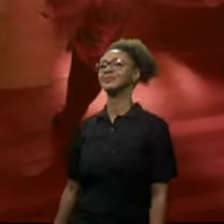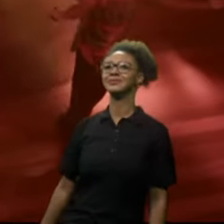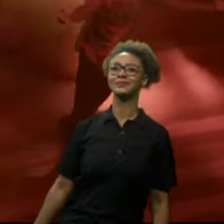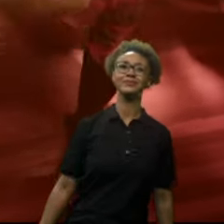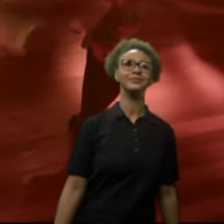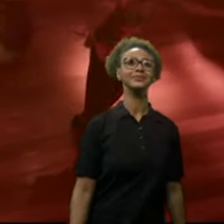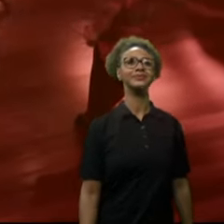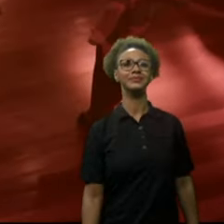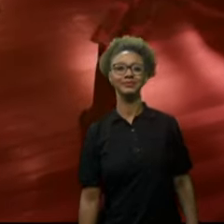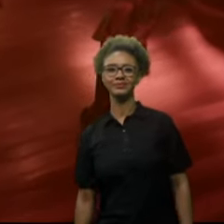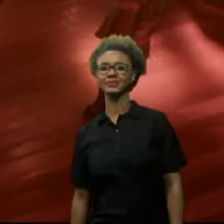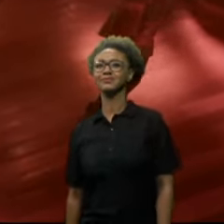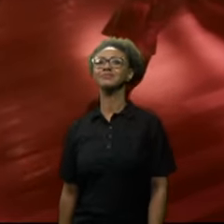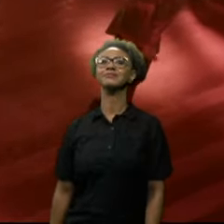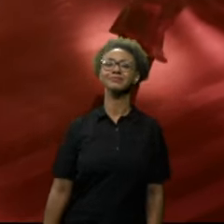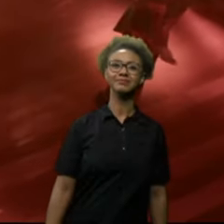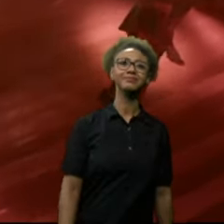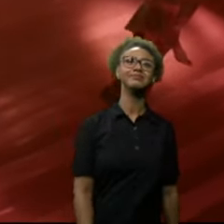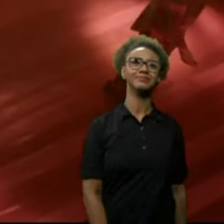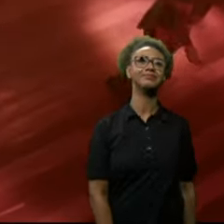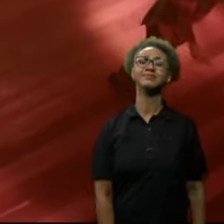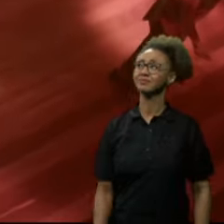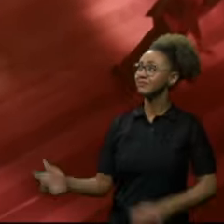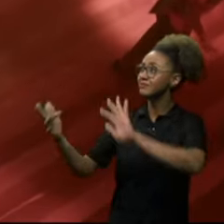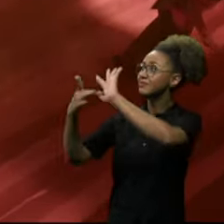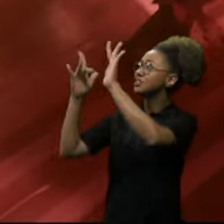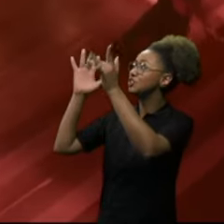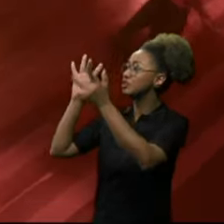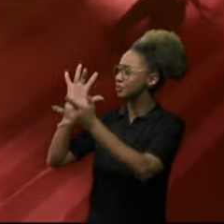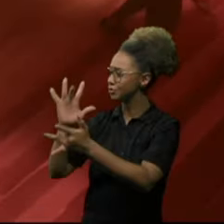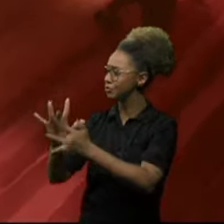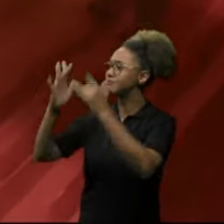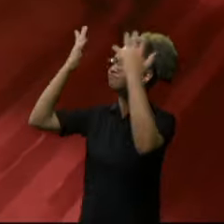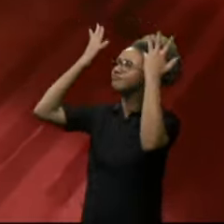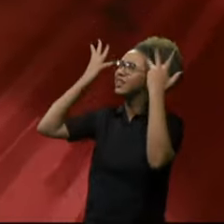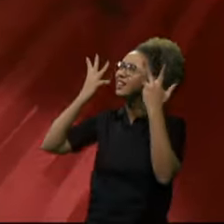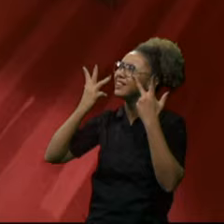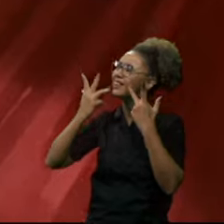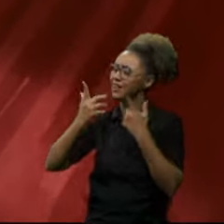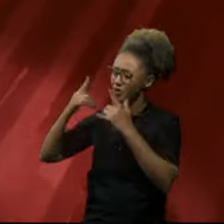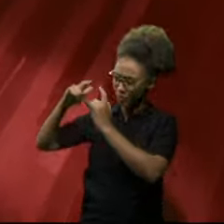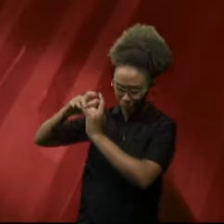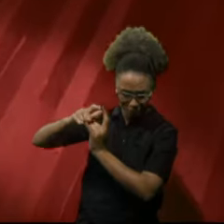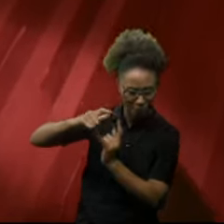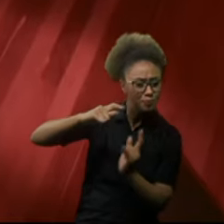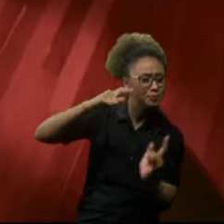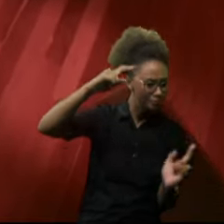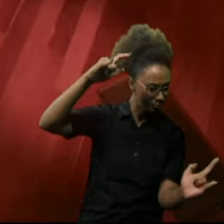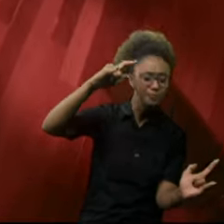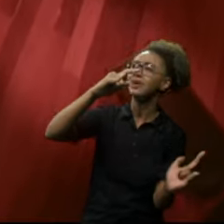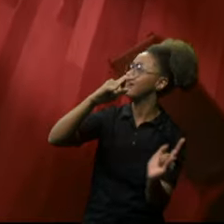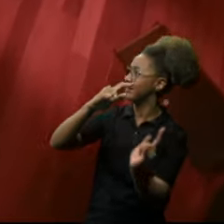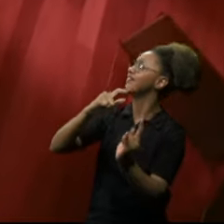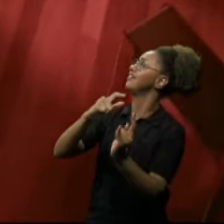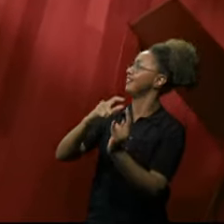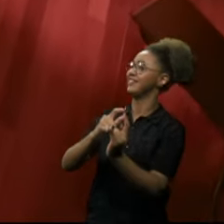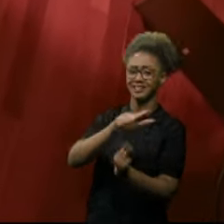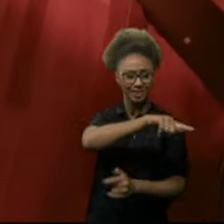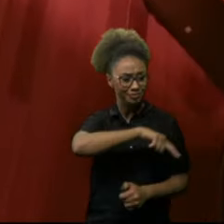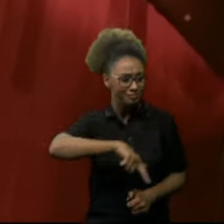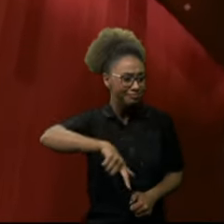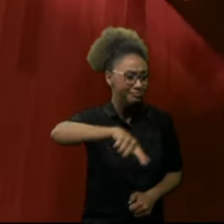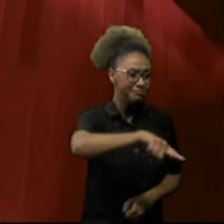o vídeo já Royal que a terra excelência